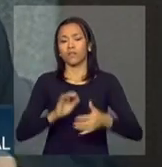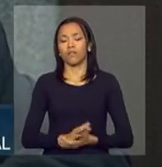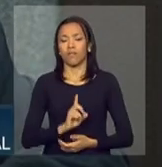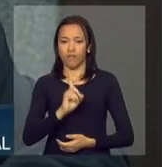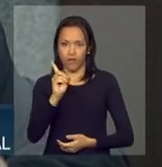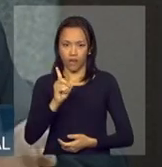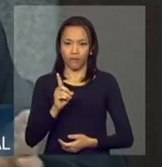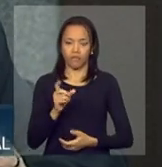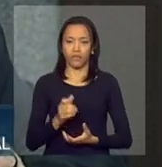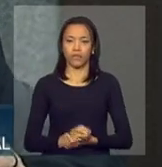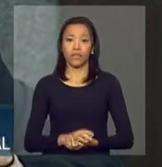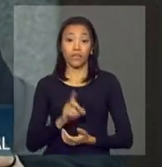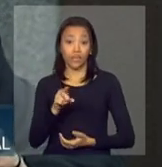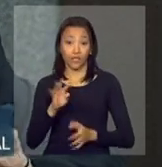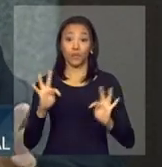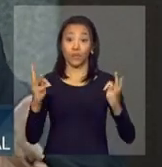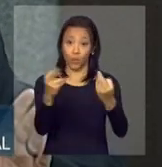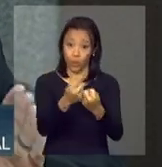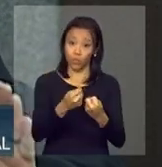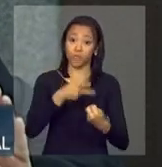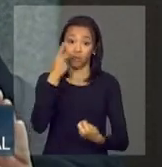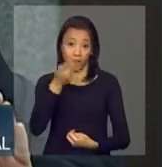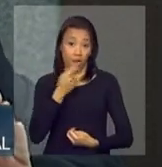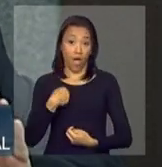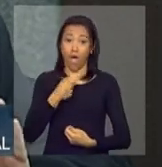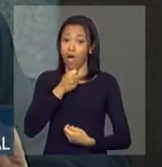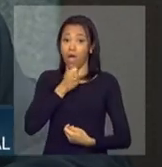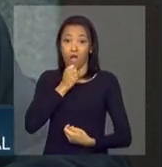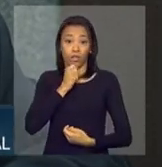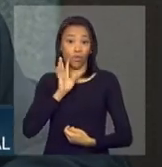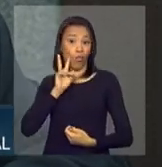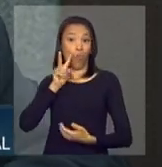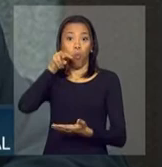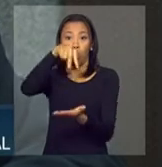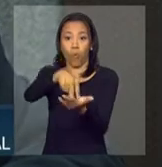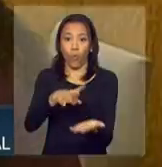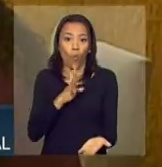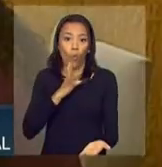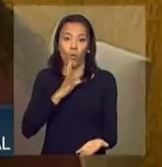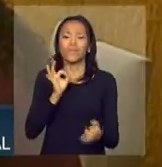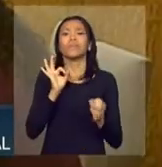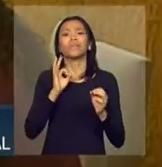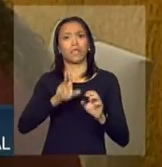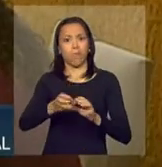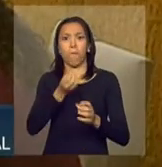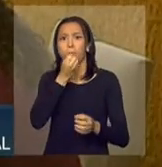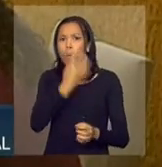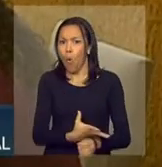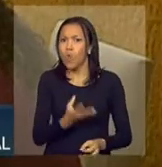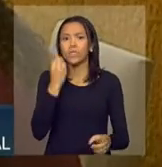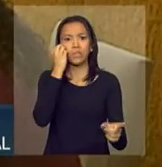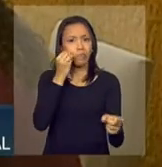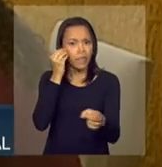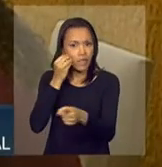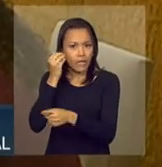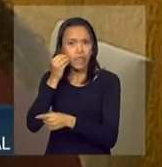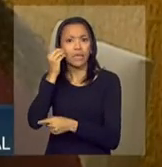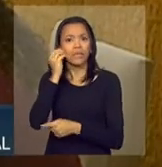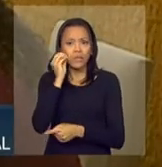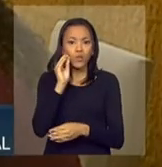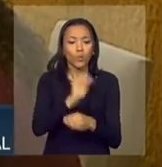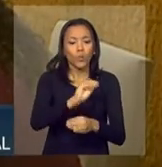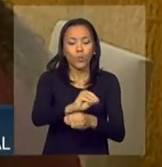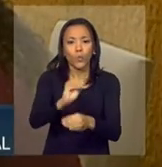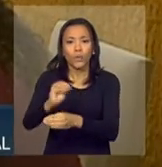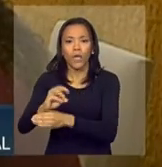lá naquela região que, segundo todos e todas dizem, não pude ir lá ainda, há grandes experiências lá de produção agroecológica